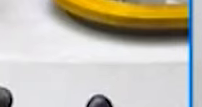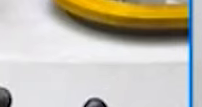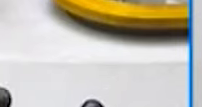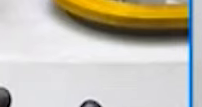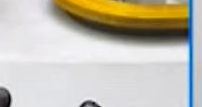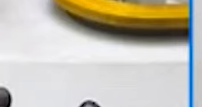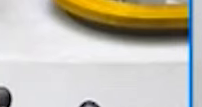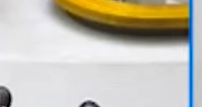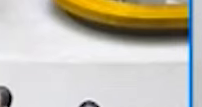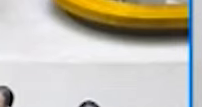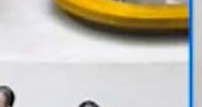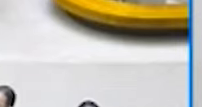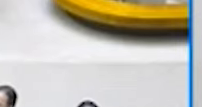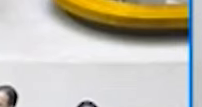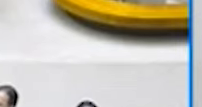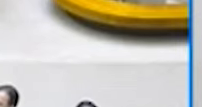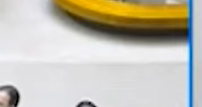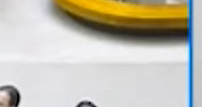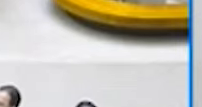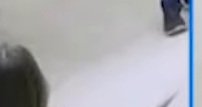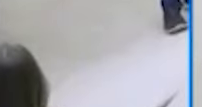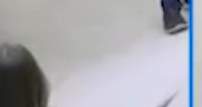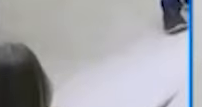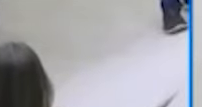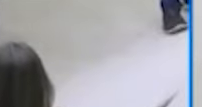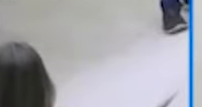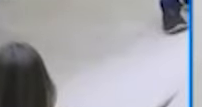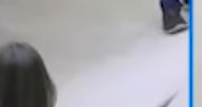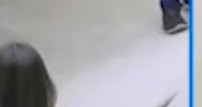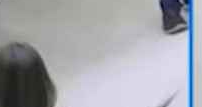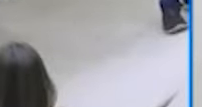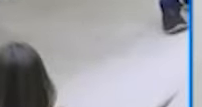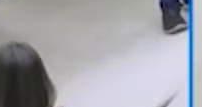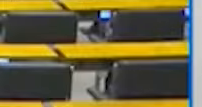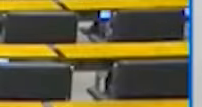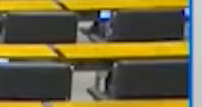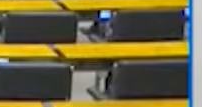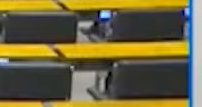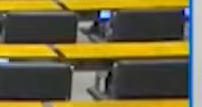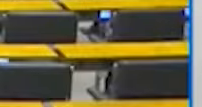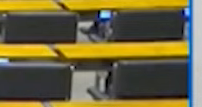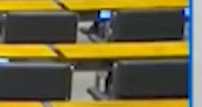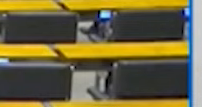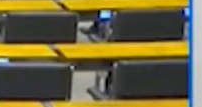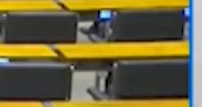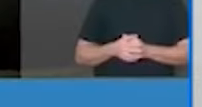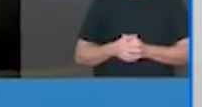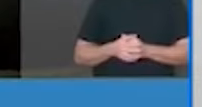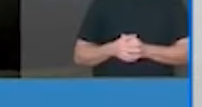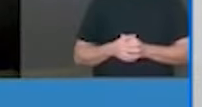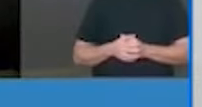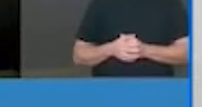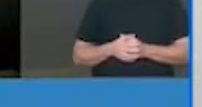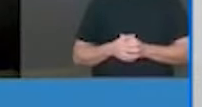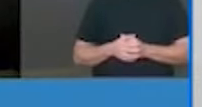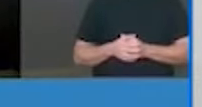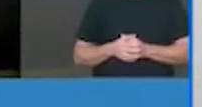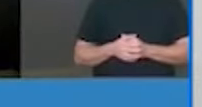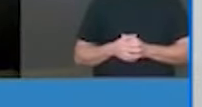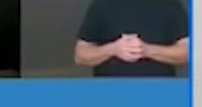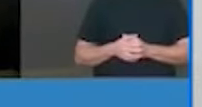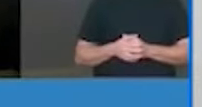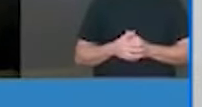de aumentar a pena do aborto, do crime de estupro, não suplanta toda o